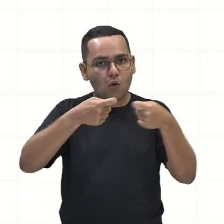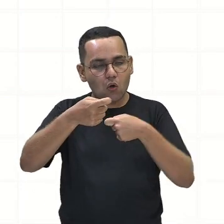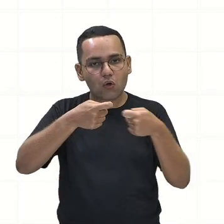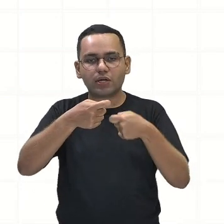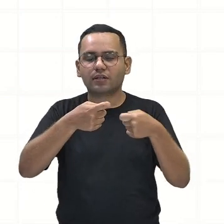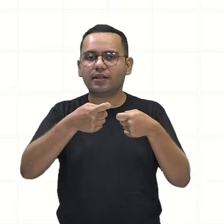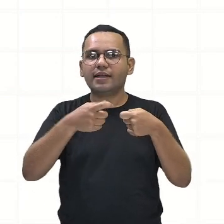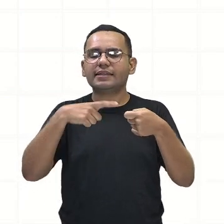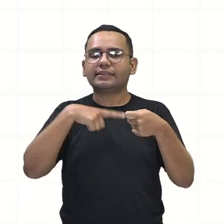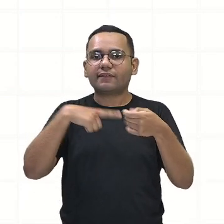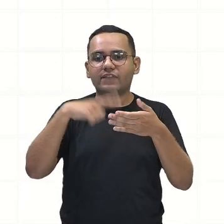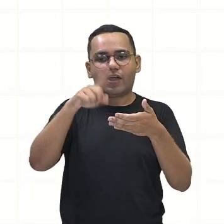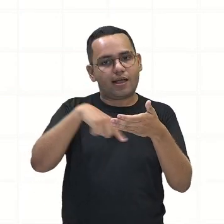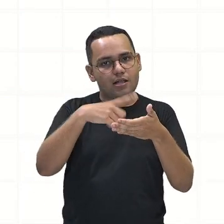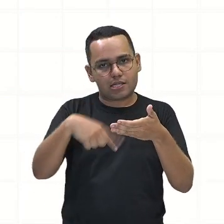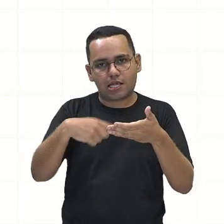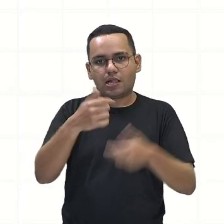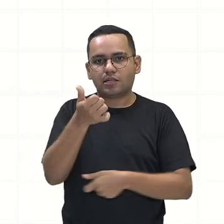foi extinta em